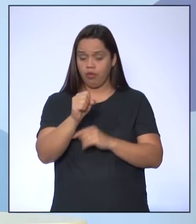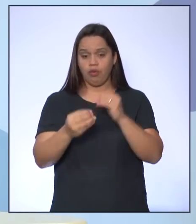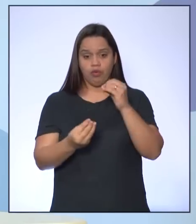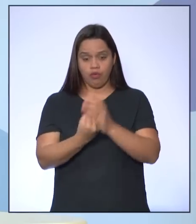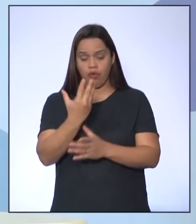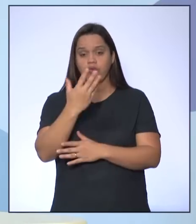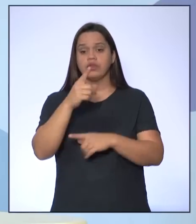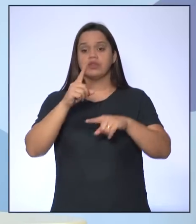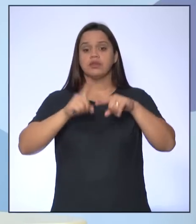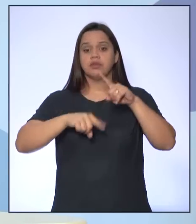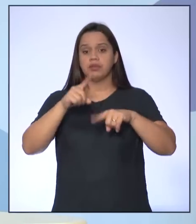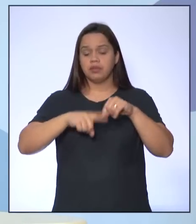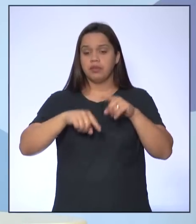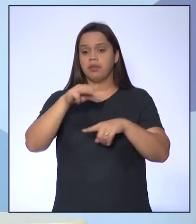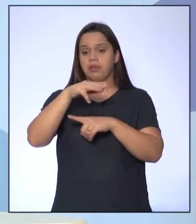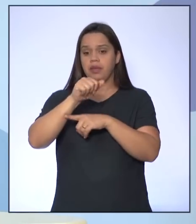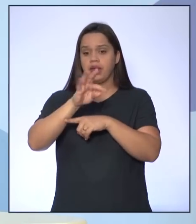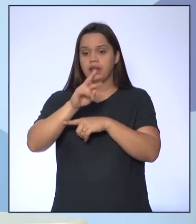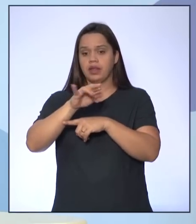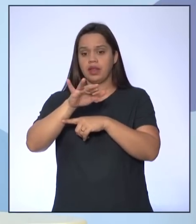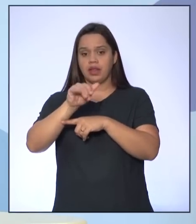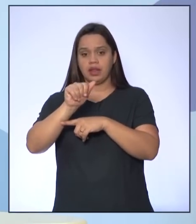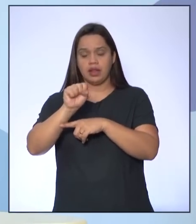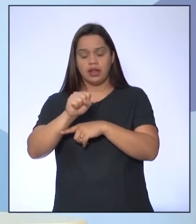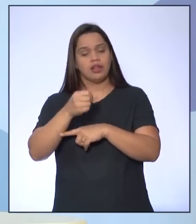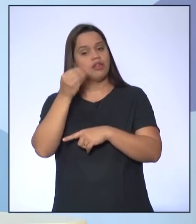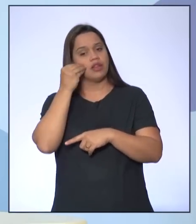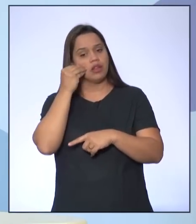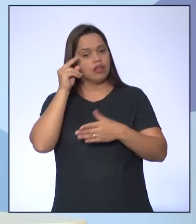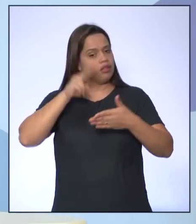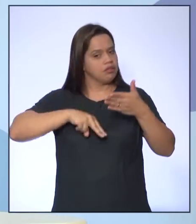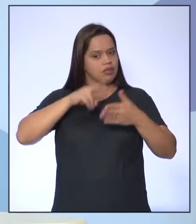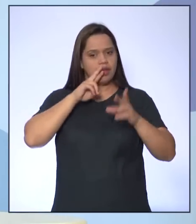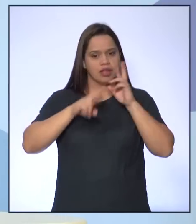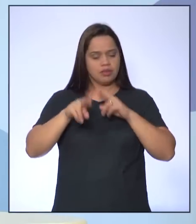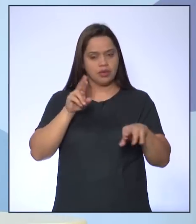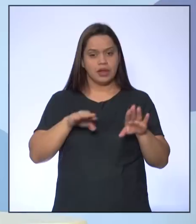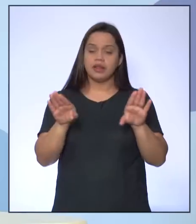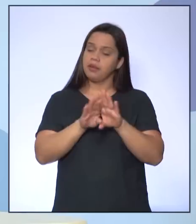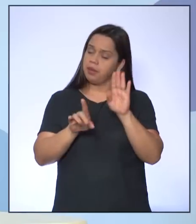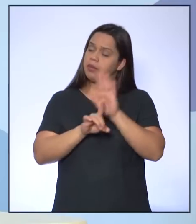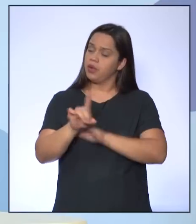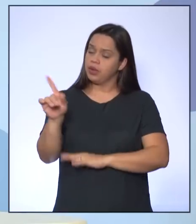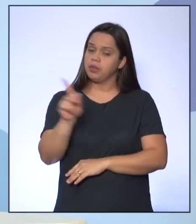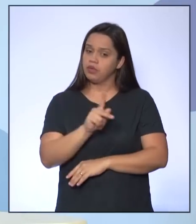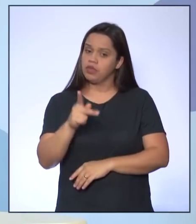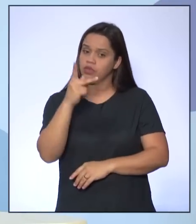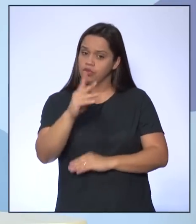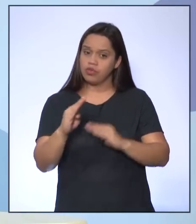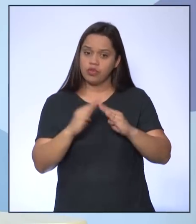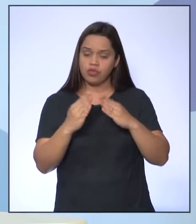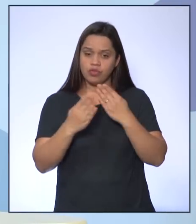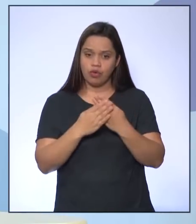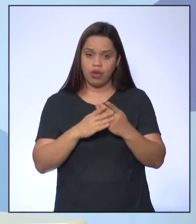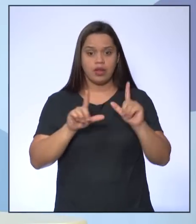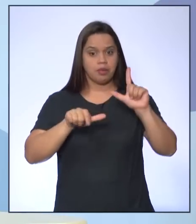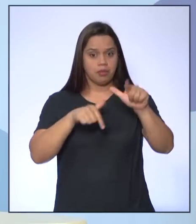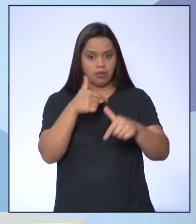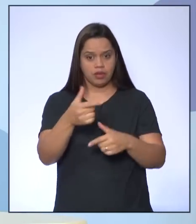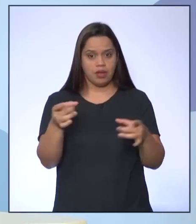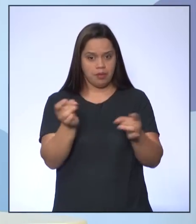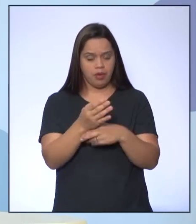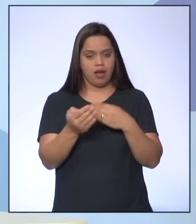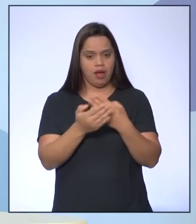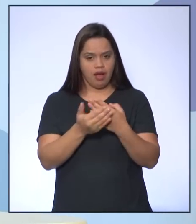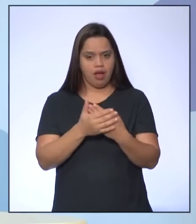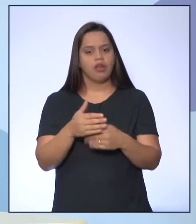respondendo de acordo com o que a gente consegue ler aqui. E também perguntem para os seus professores. Terminando a aula, conversem com eles, está